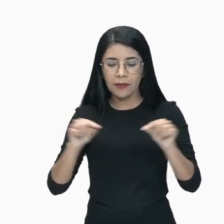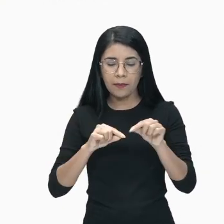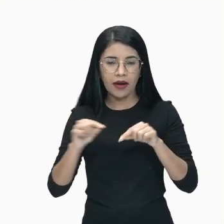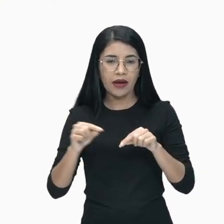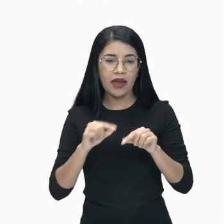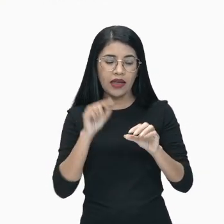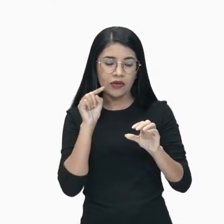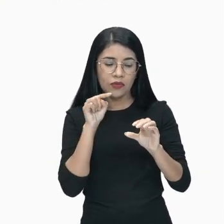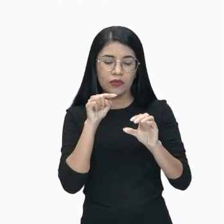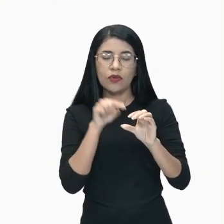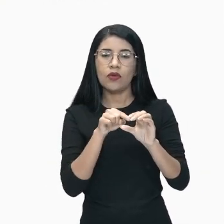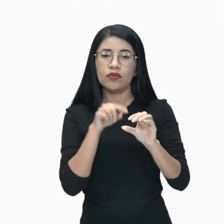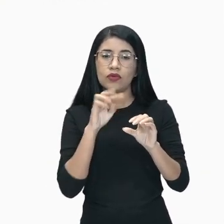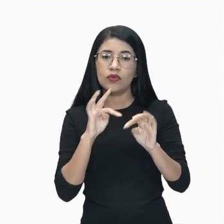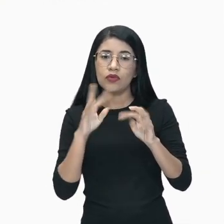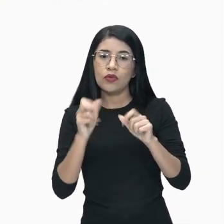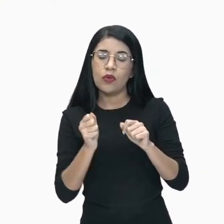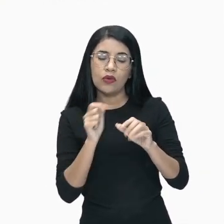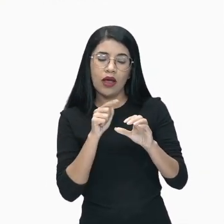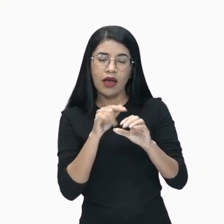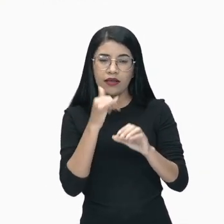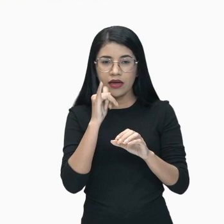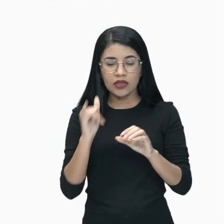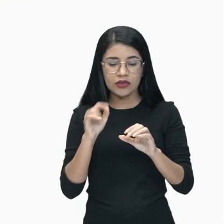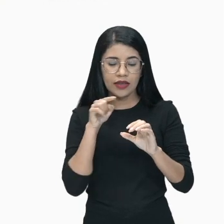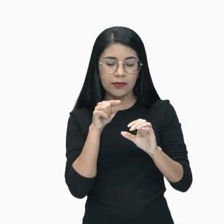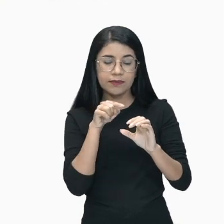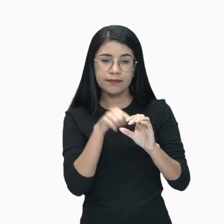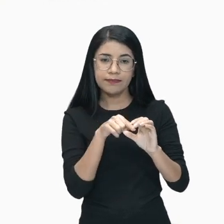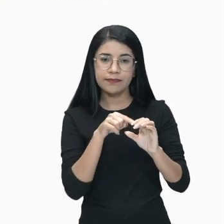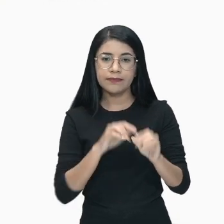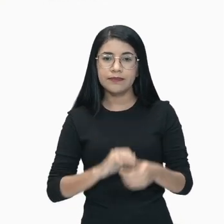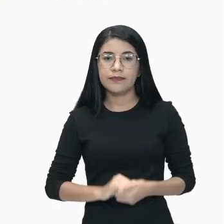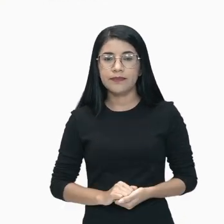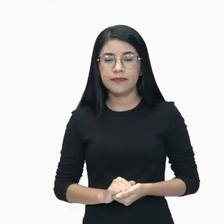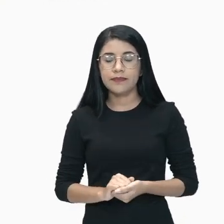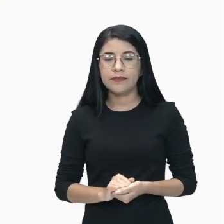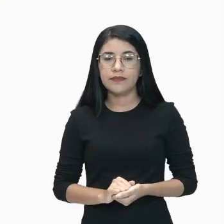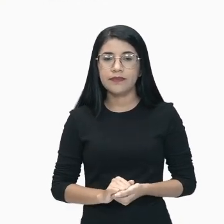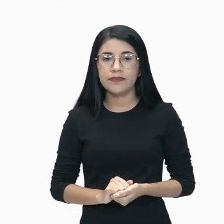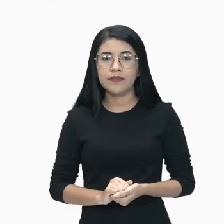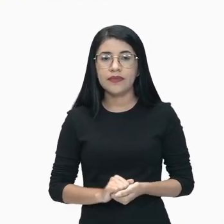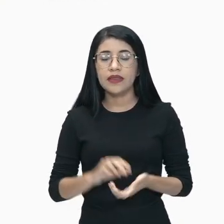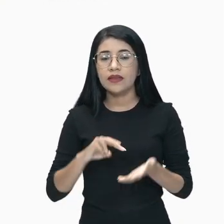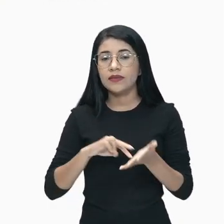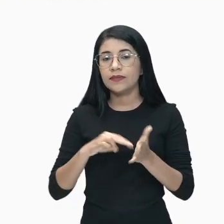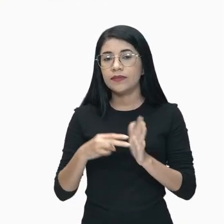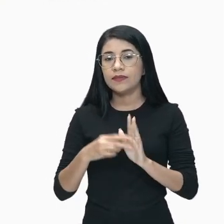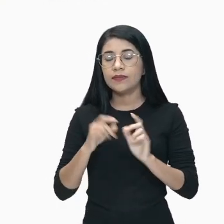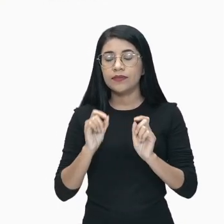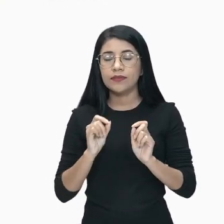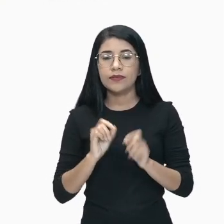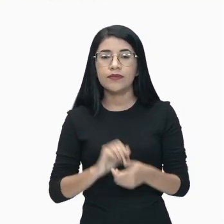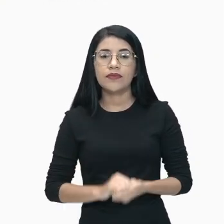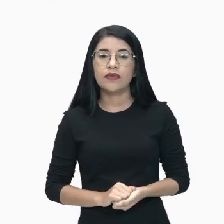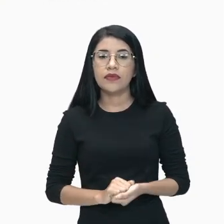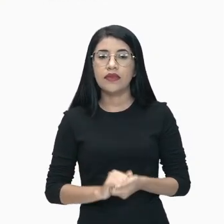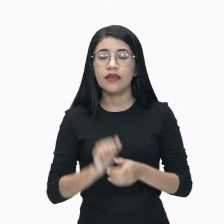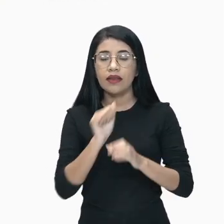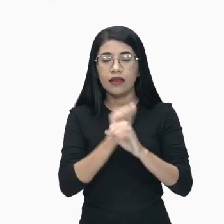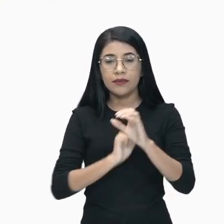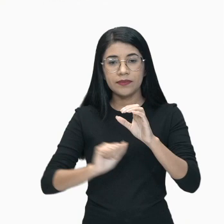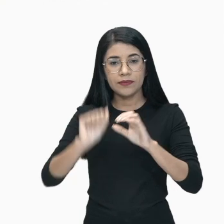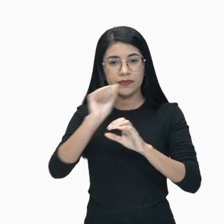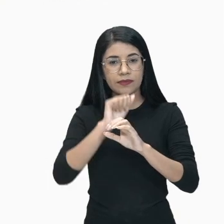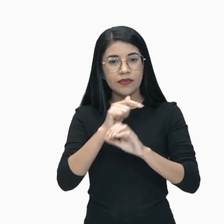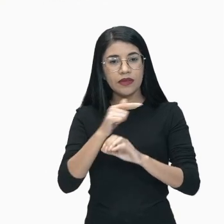carga do corpo está concentrada naquele ponto. Ou seja, uma carga pontiforme é com